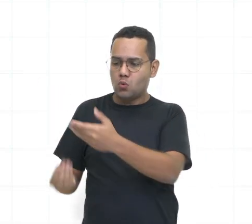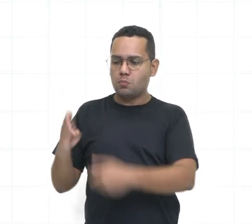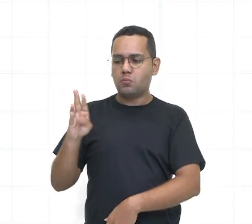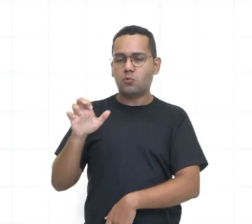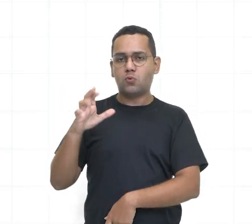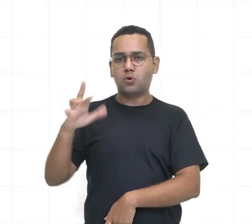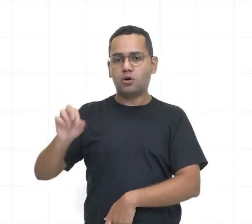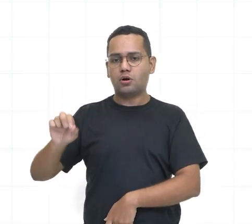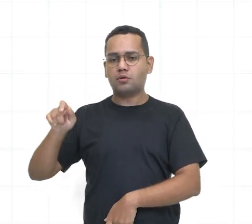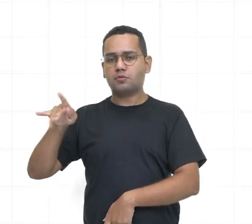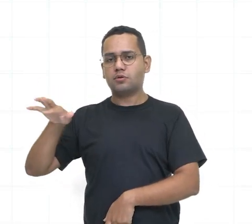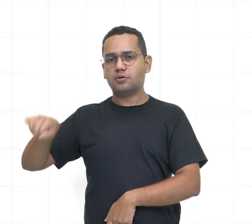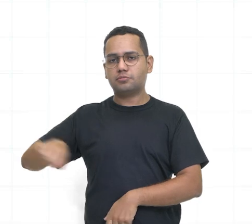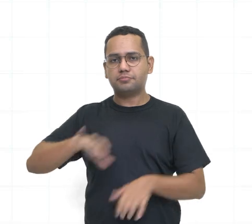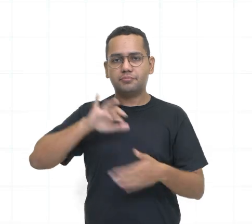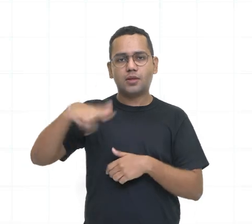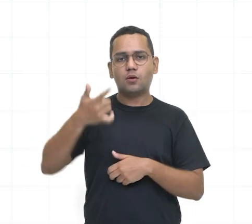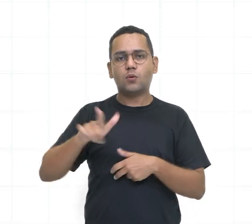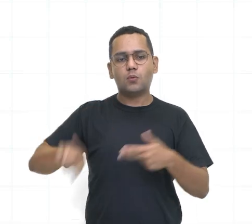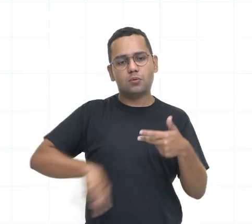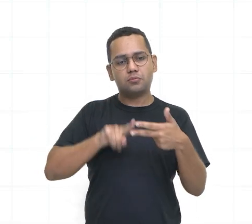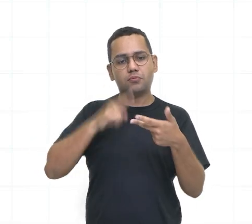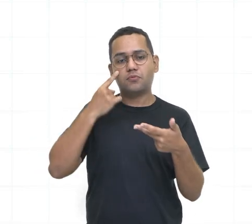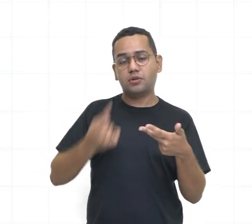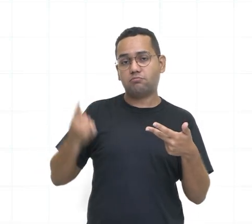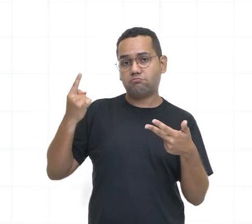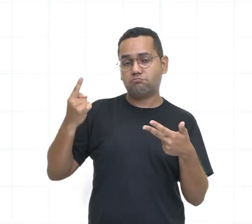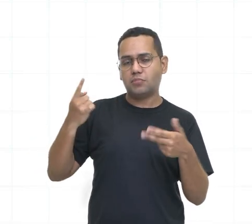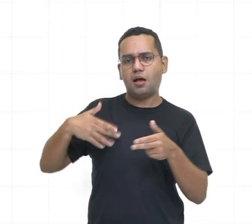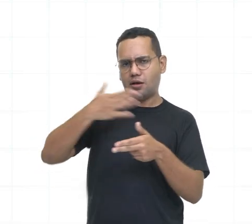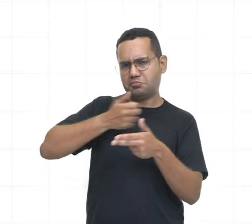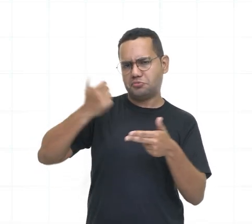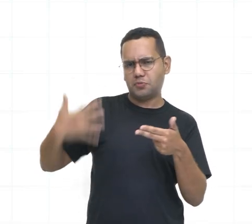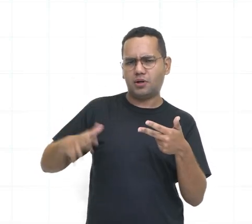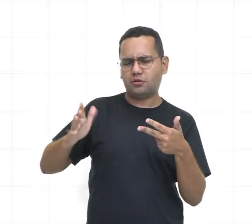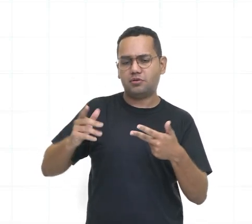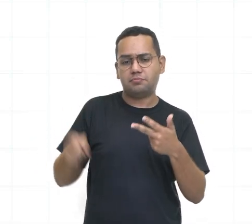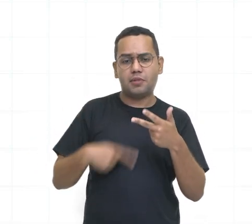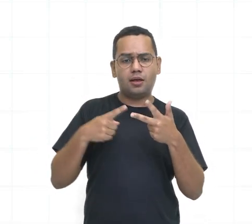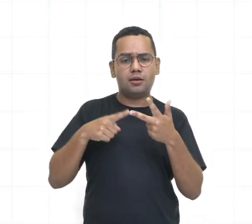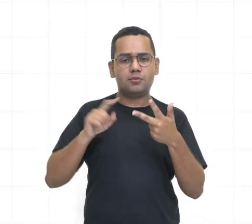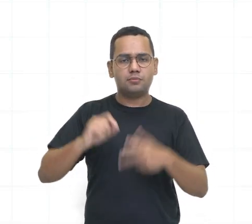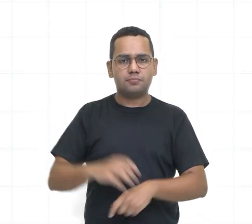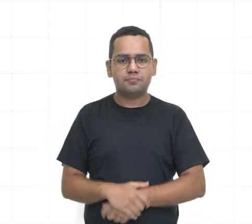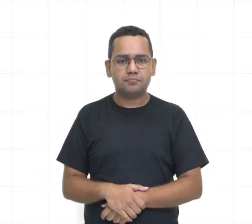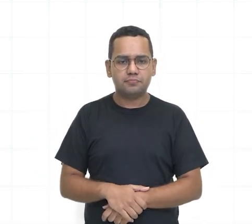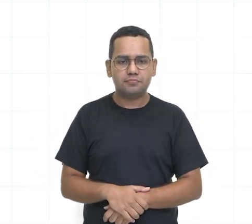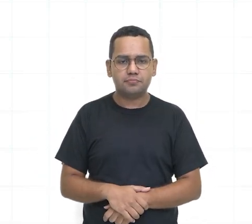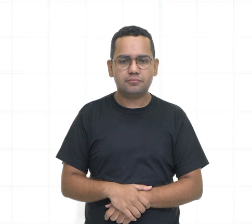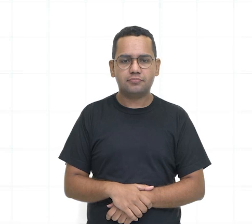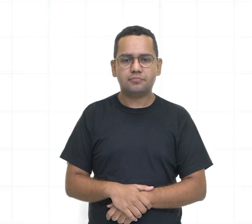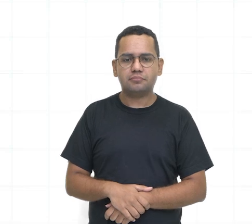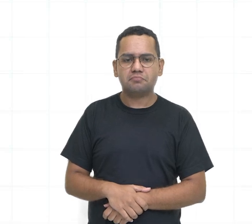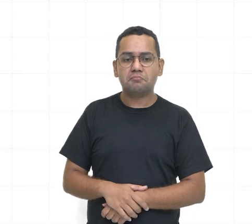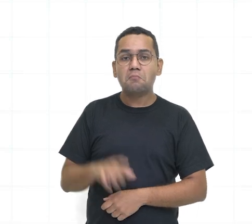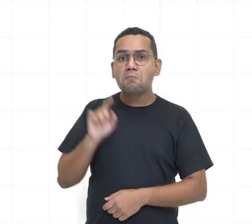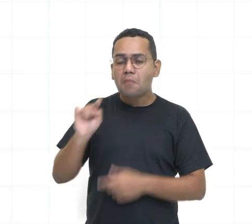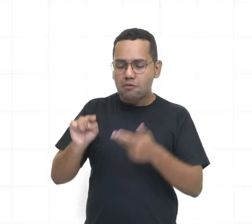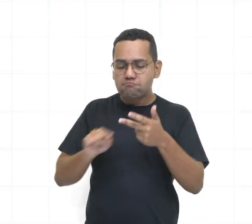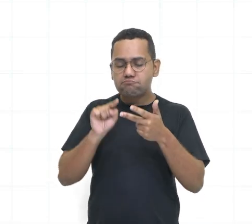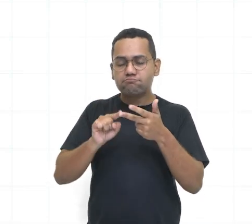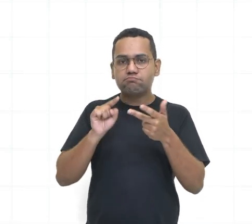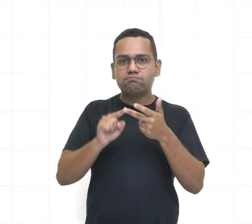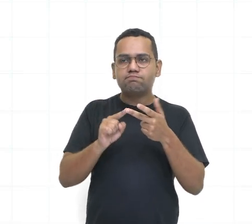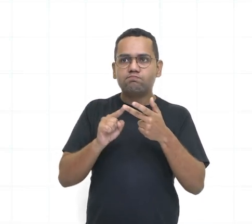as supergigantes azuis, como nós vimos agora há pouco, elas têm o fim mais impressionante que a gente